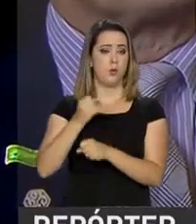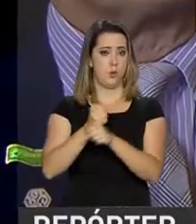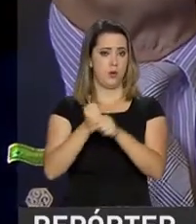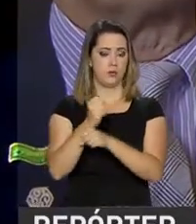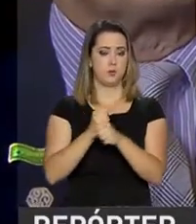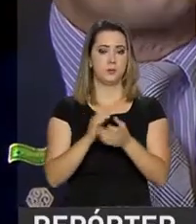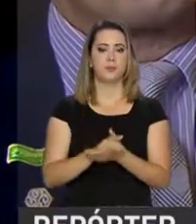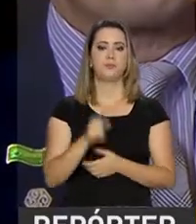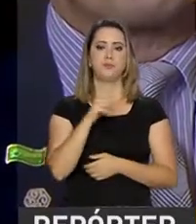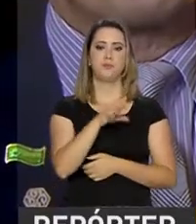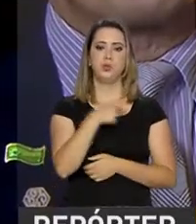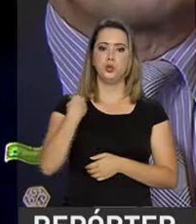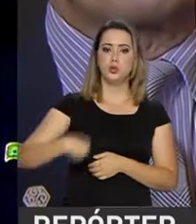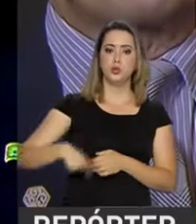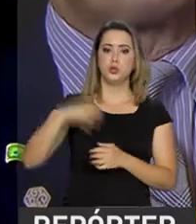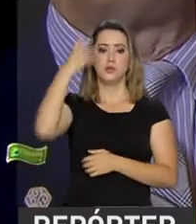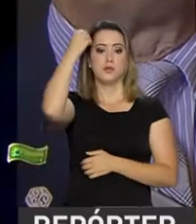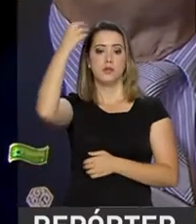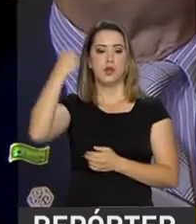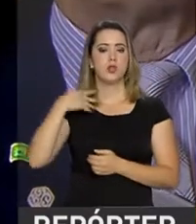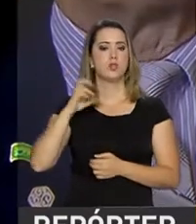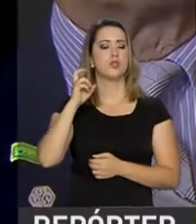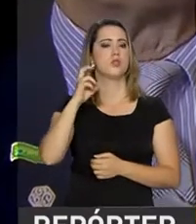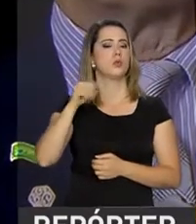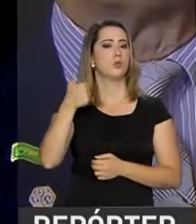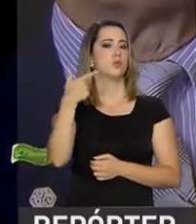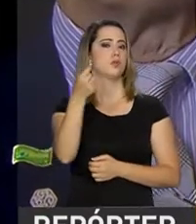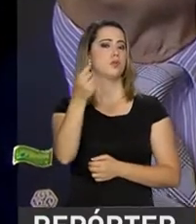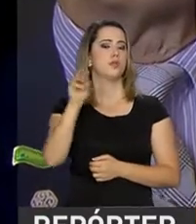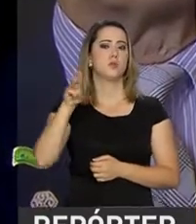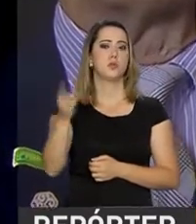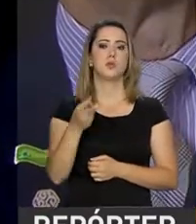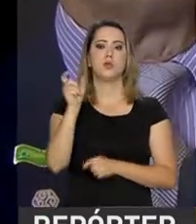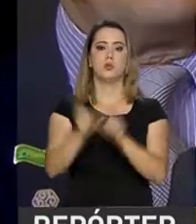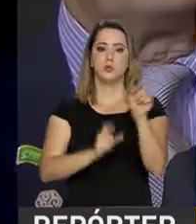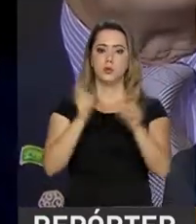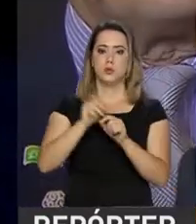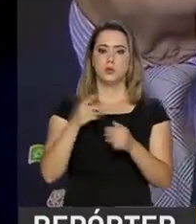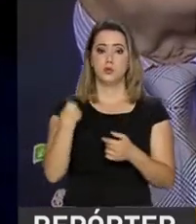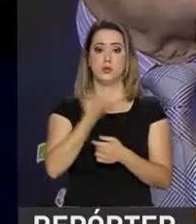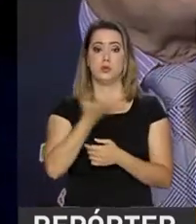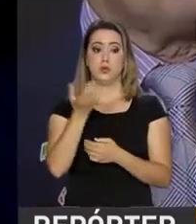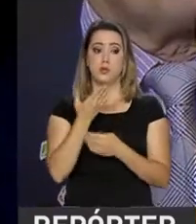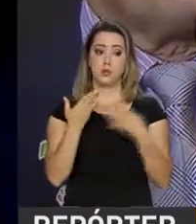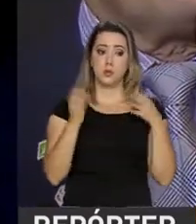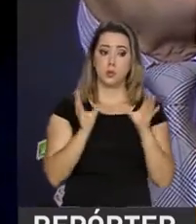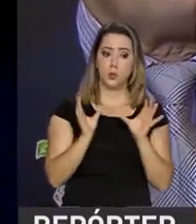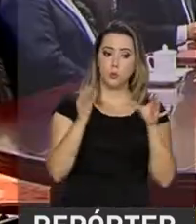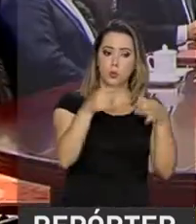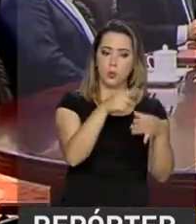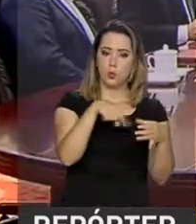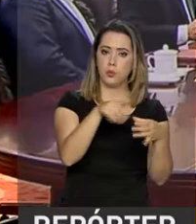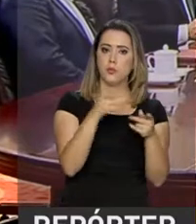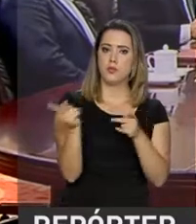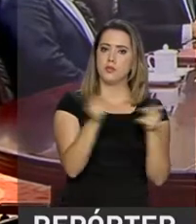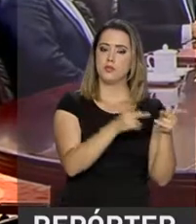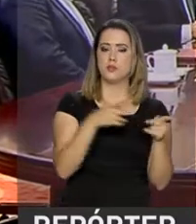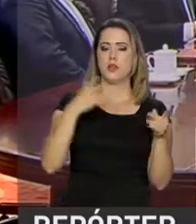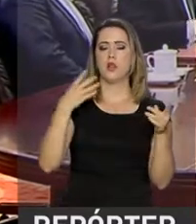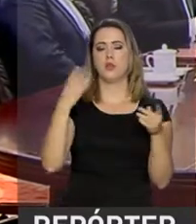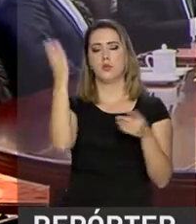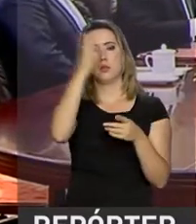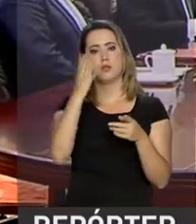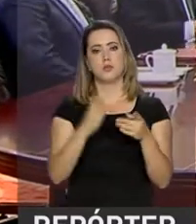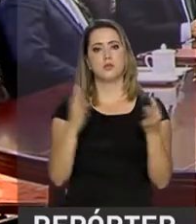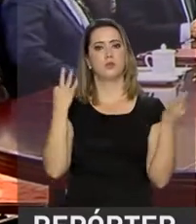afora cerca de 200 milhões de turistas chineses nós queremos atrair uma parte desse fluxo do brasil também foram assinados